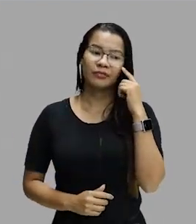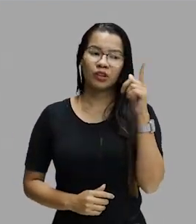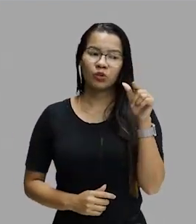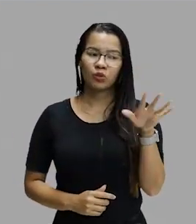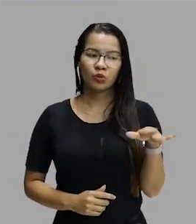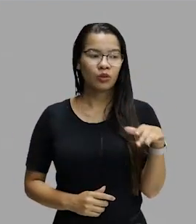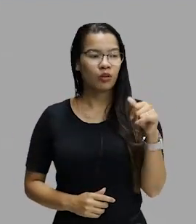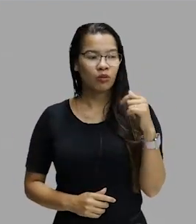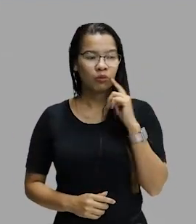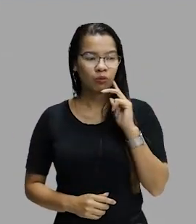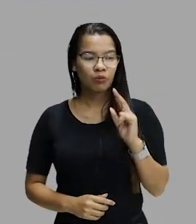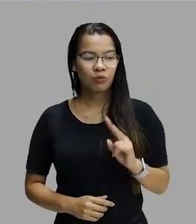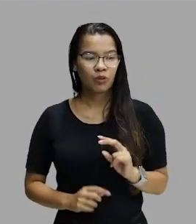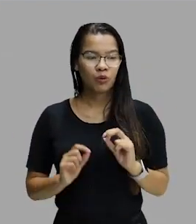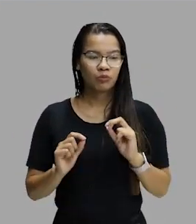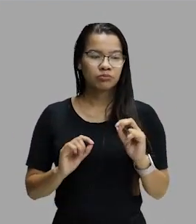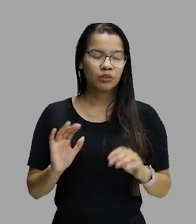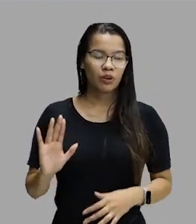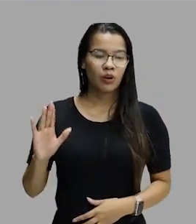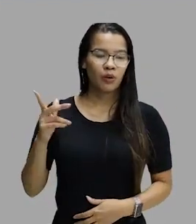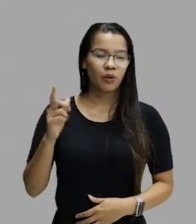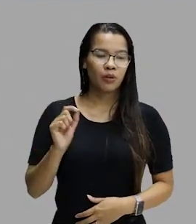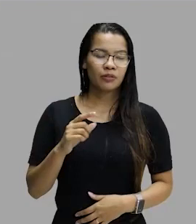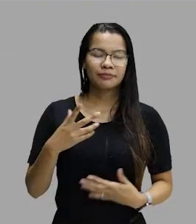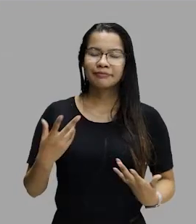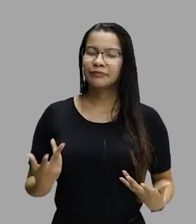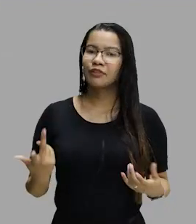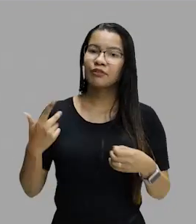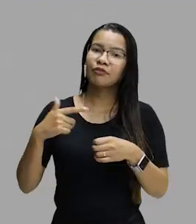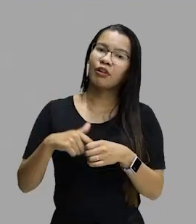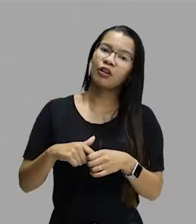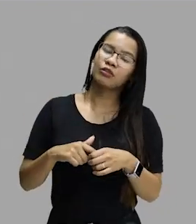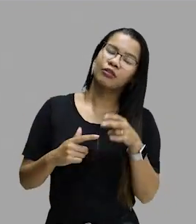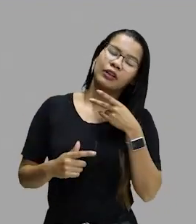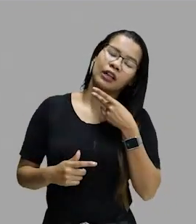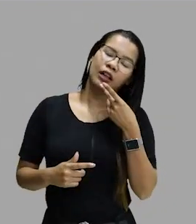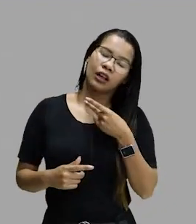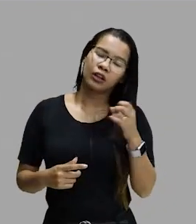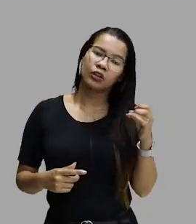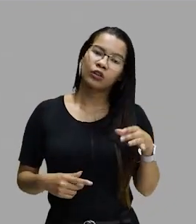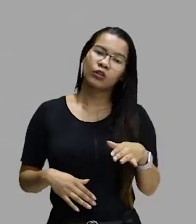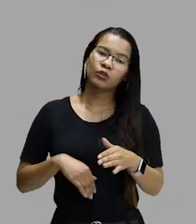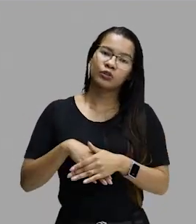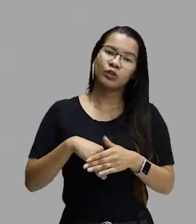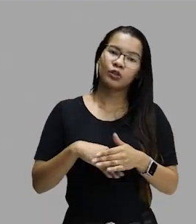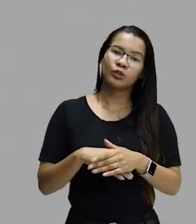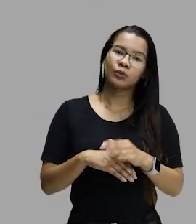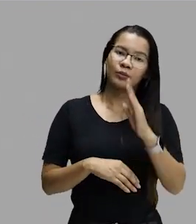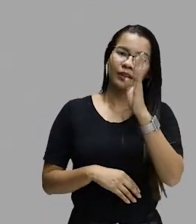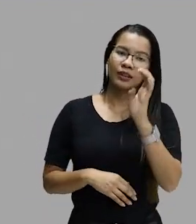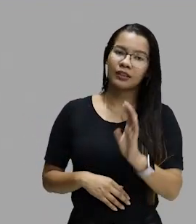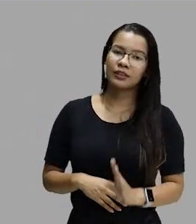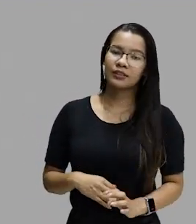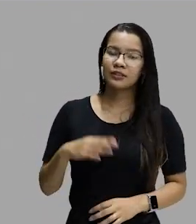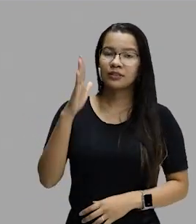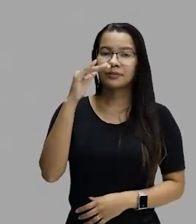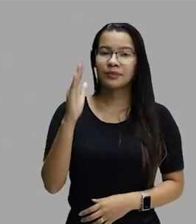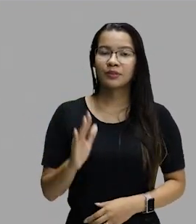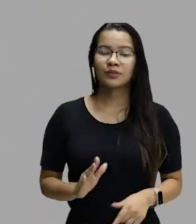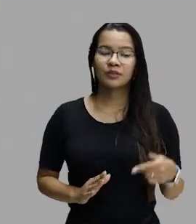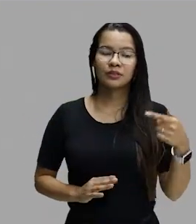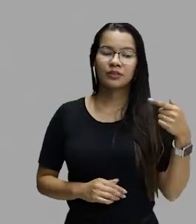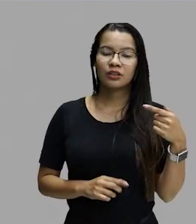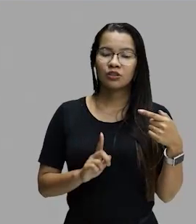aquela situação tal que está acontecendo. O que, que tu acha disso? Aí, de repente, eu volto para falar do jogo do Brasil 7-1. Então, eu não estou